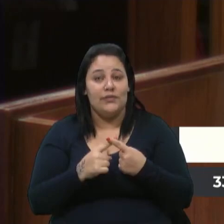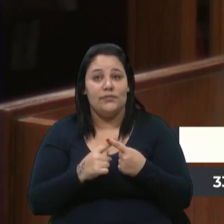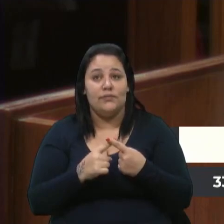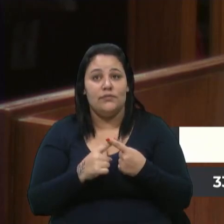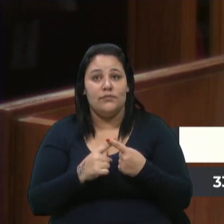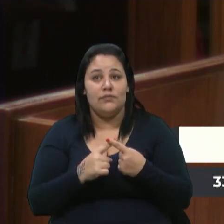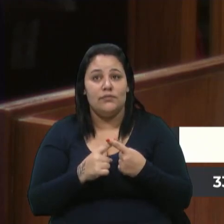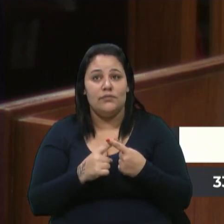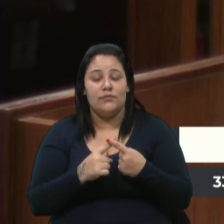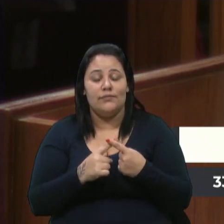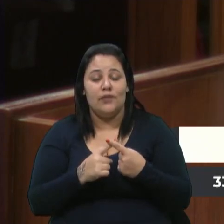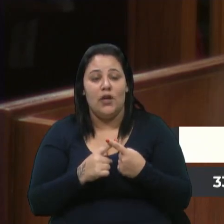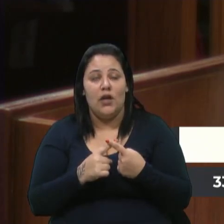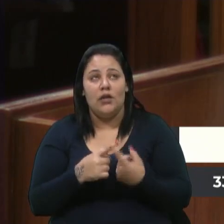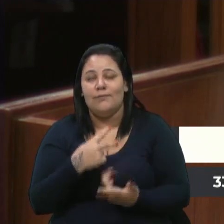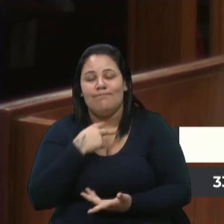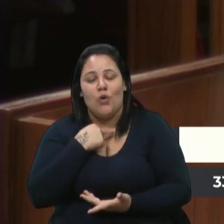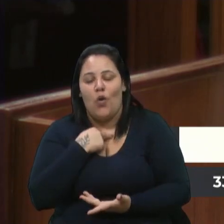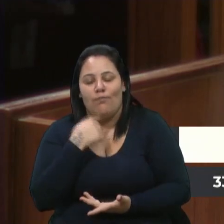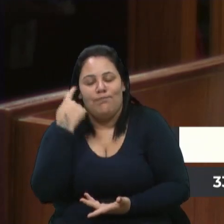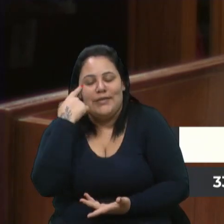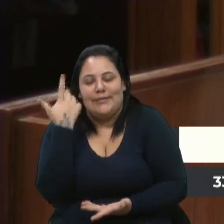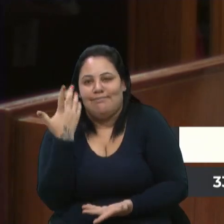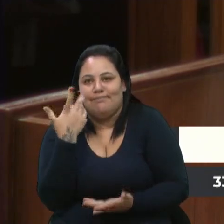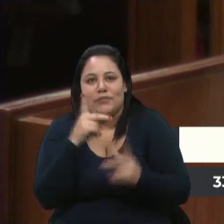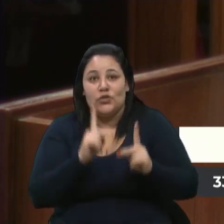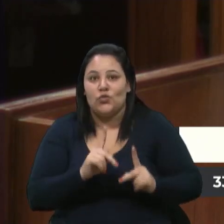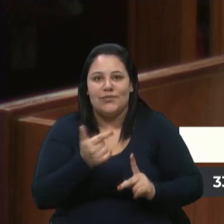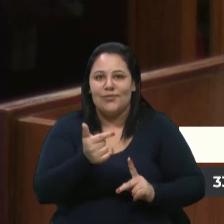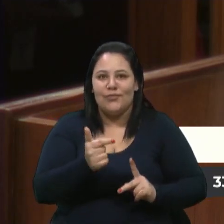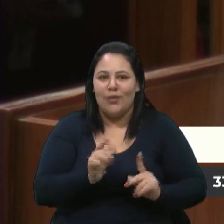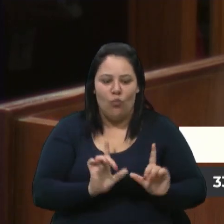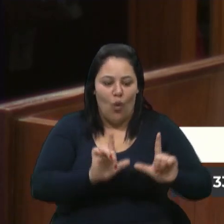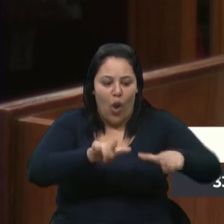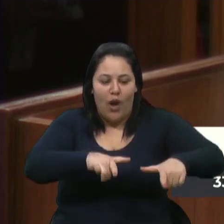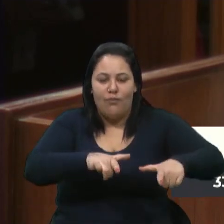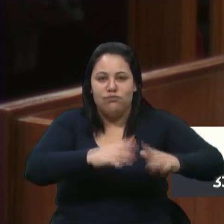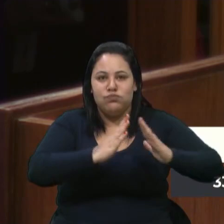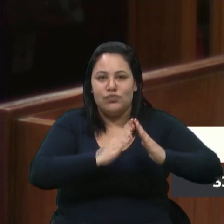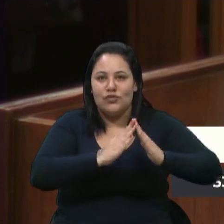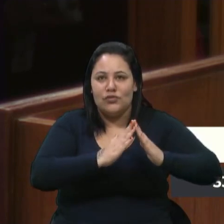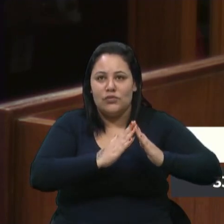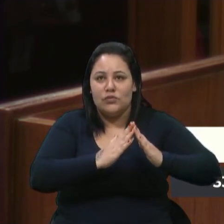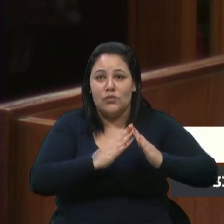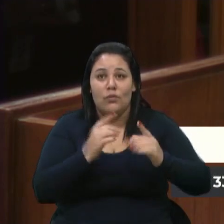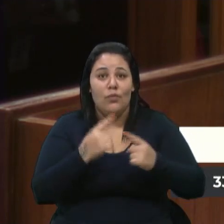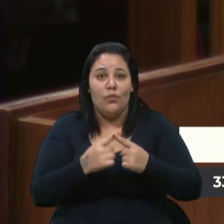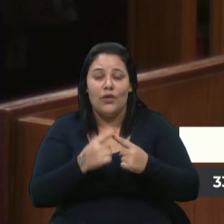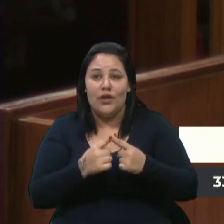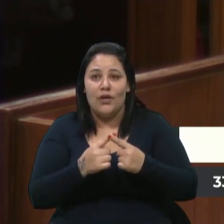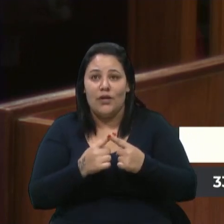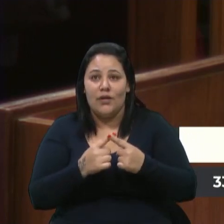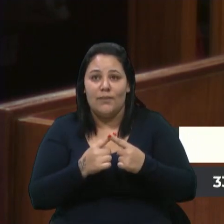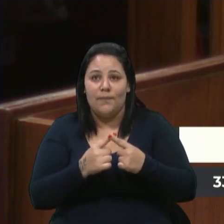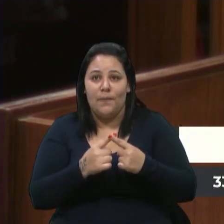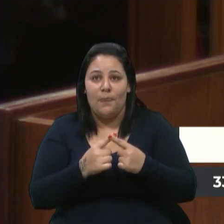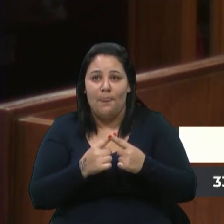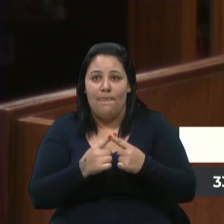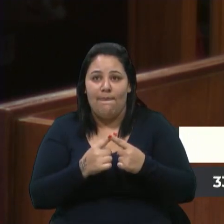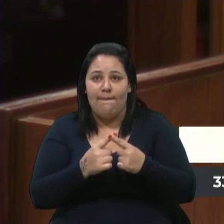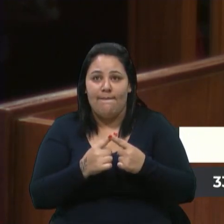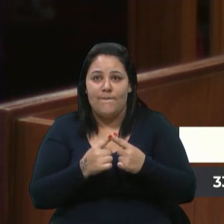da superação da situação de rua sem moradia, sem um local, né? Porque nem todas as pessoas têm perfil para casas